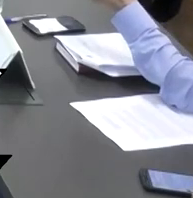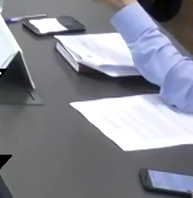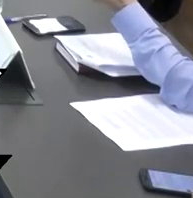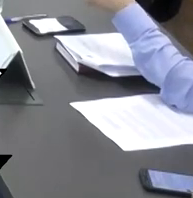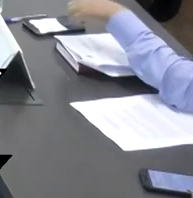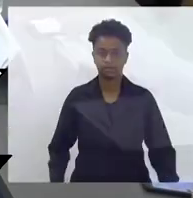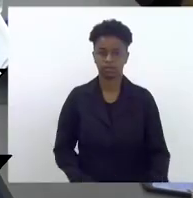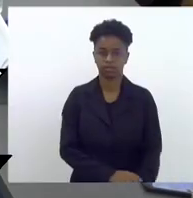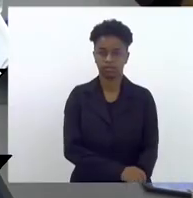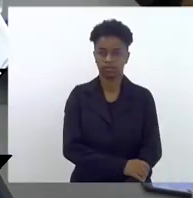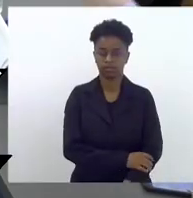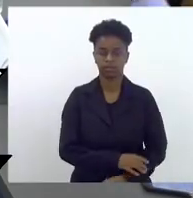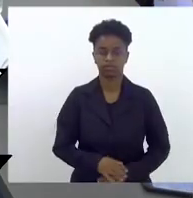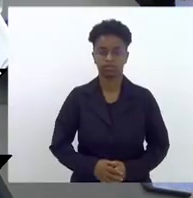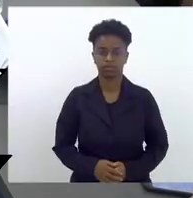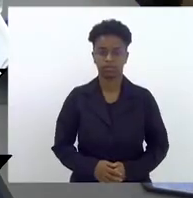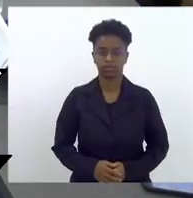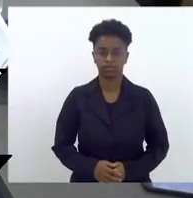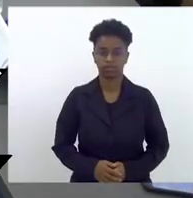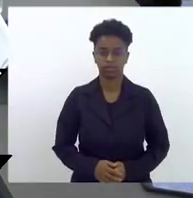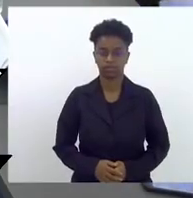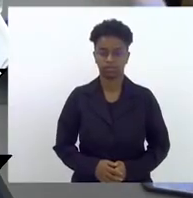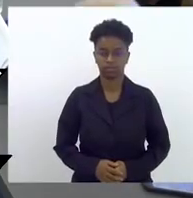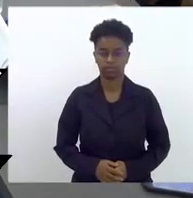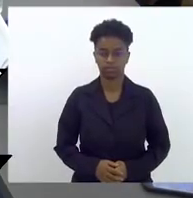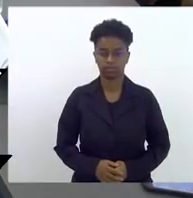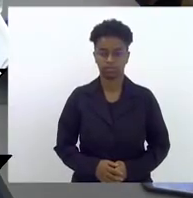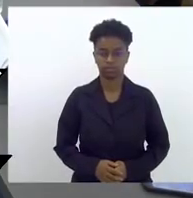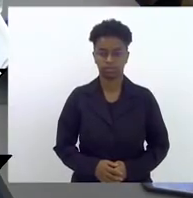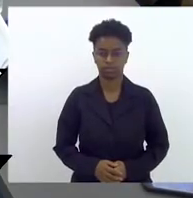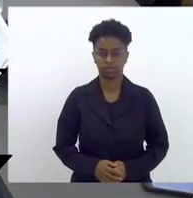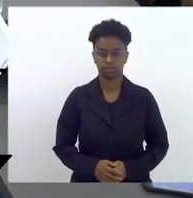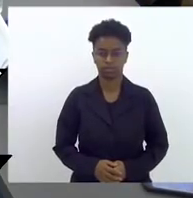reconhecido em São Paulo